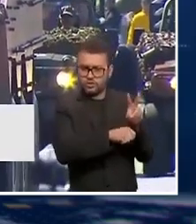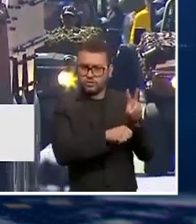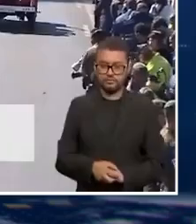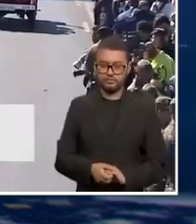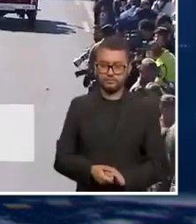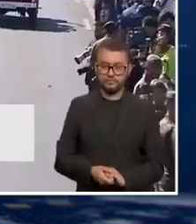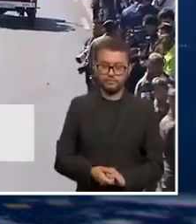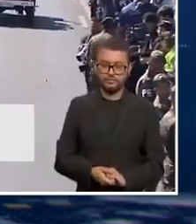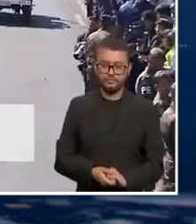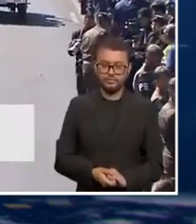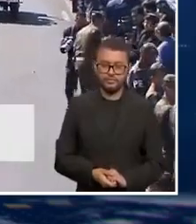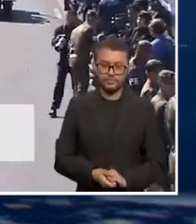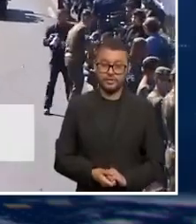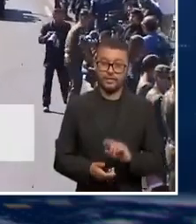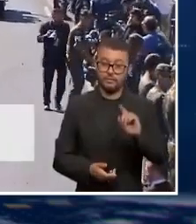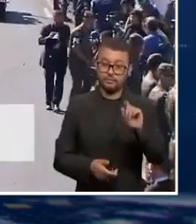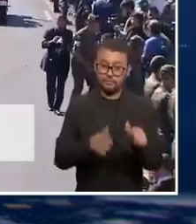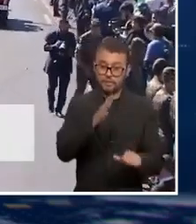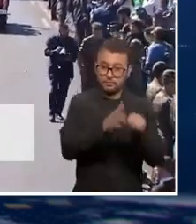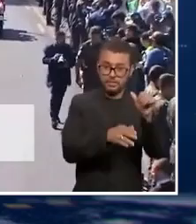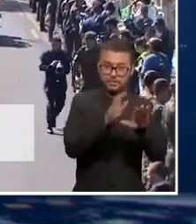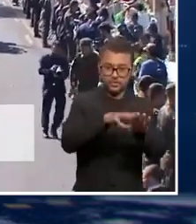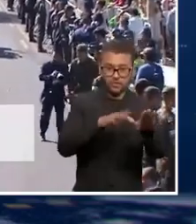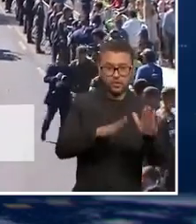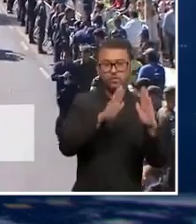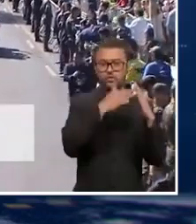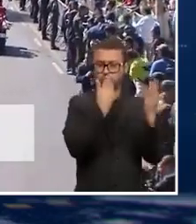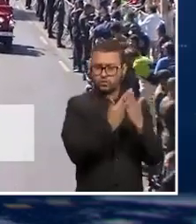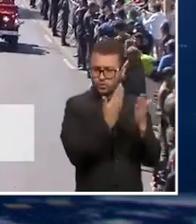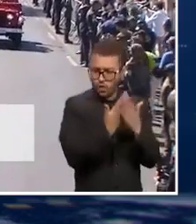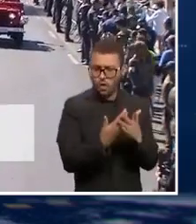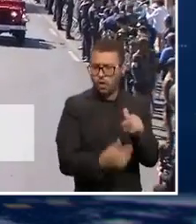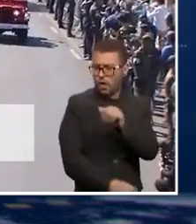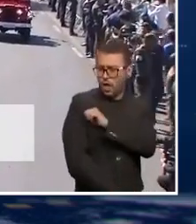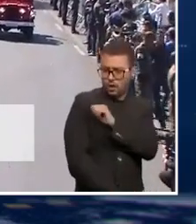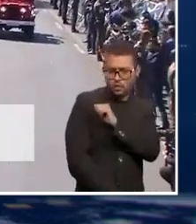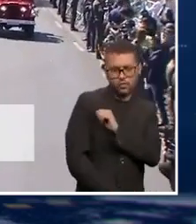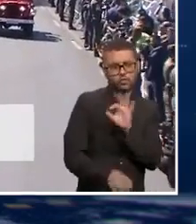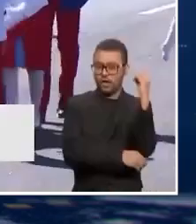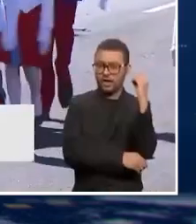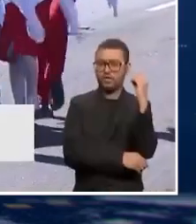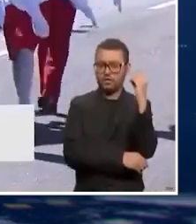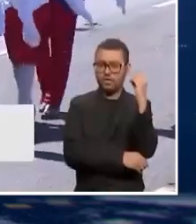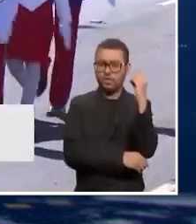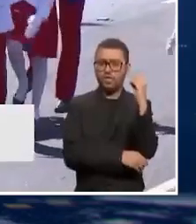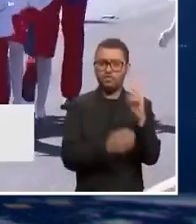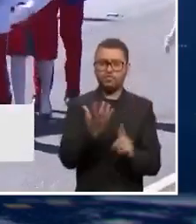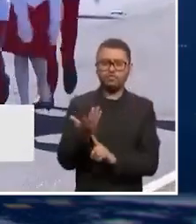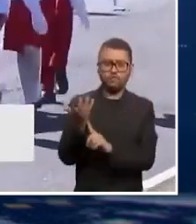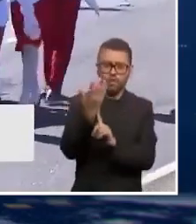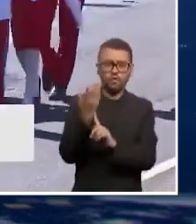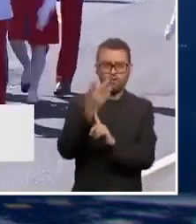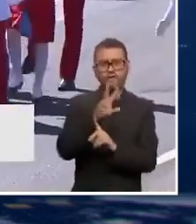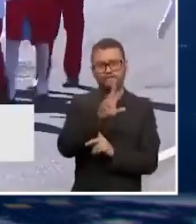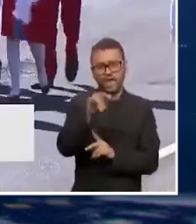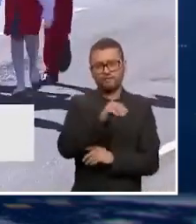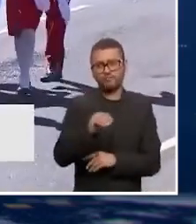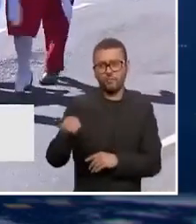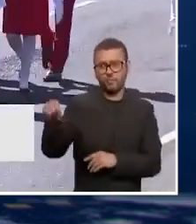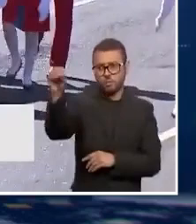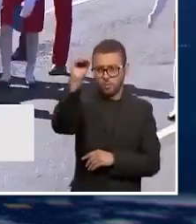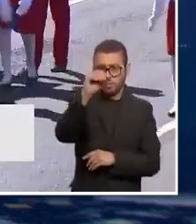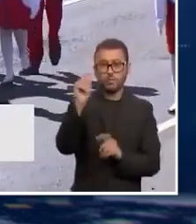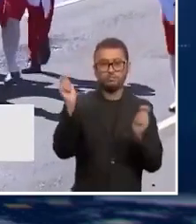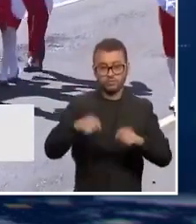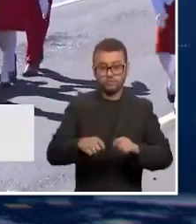e as forças já armadas. Ele também, entre aspas, disse o seguinte: já existe até um clima de harmonia e trabalho.